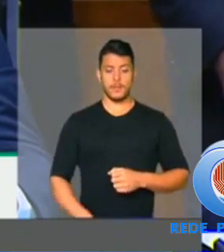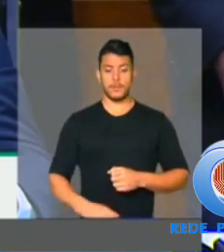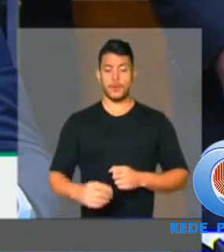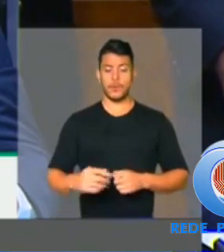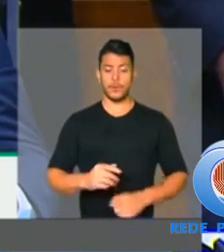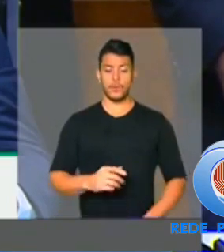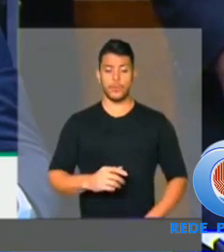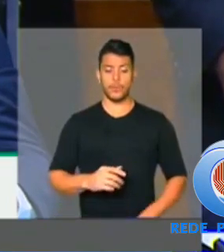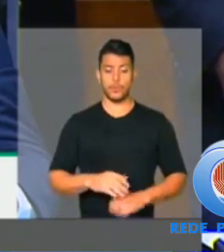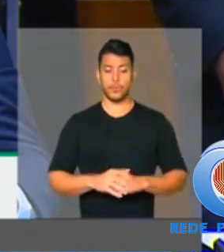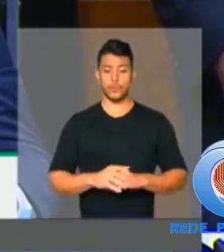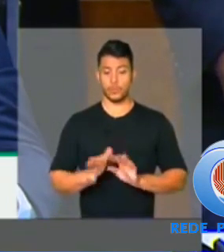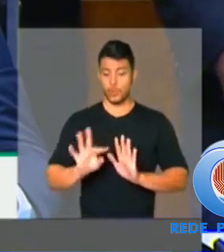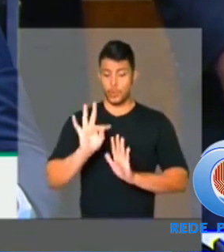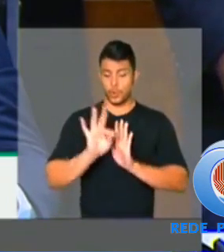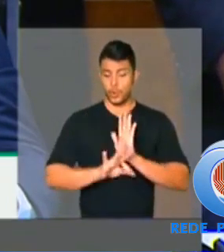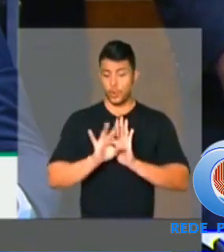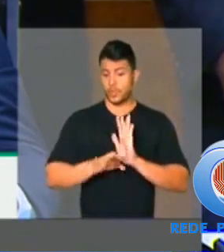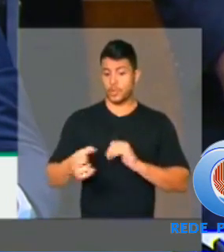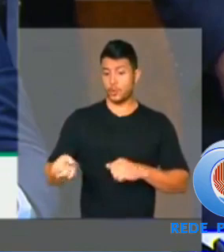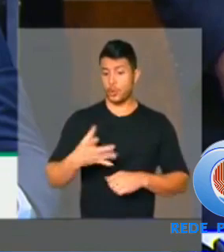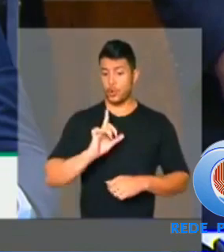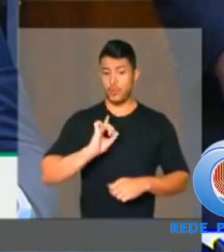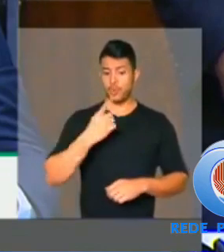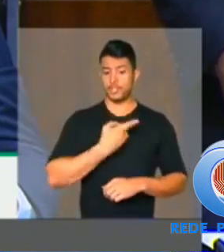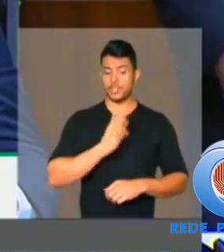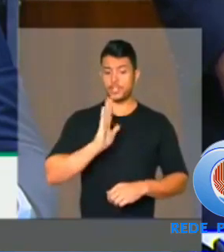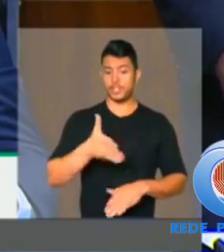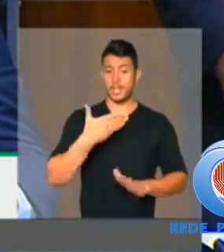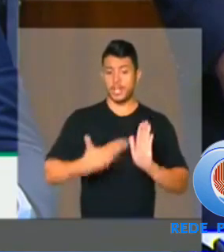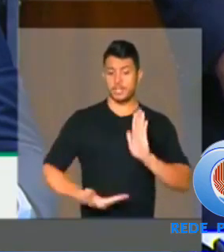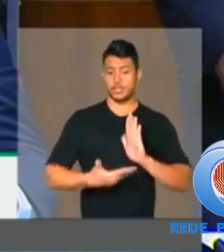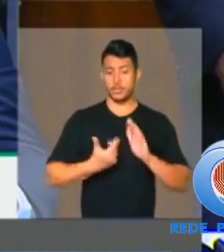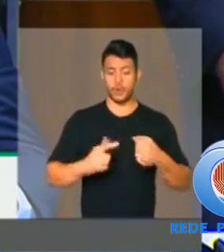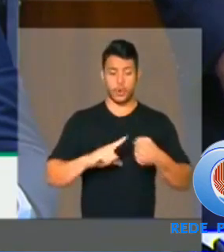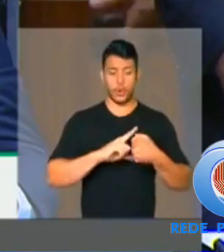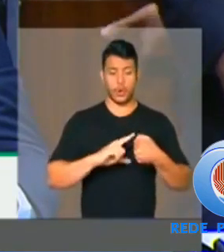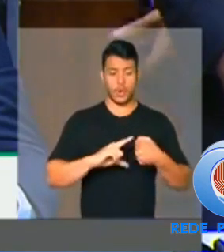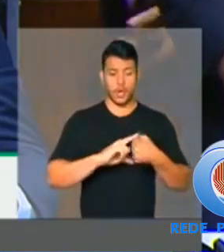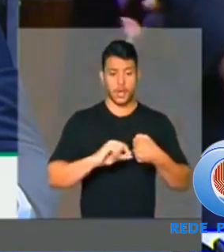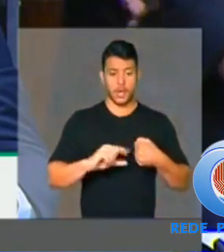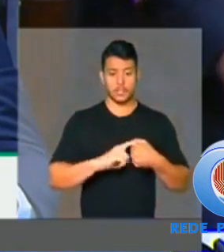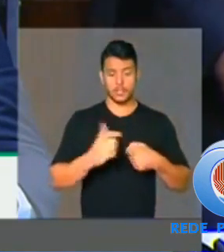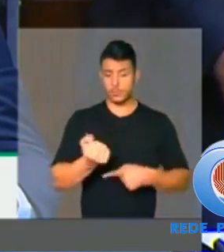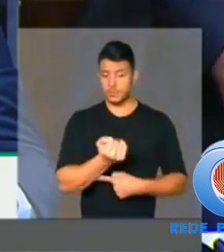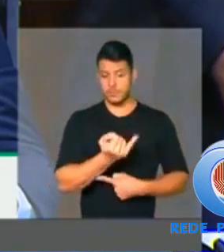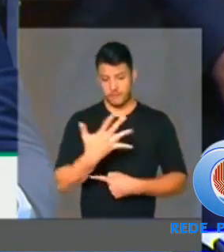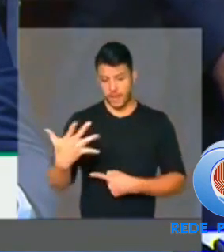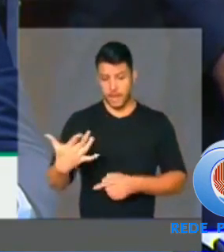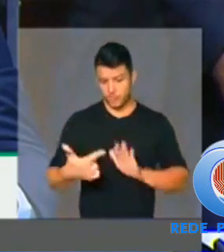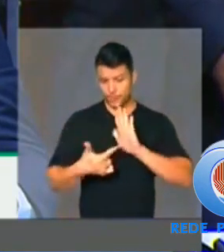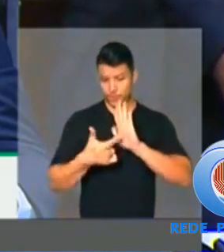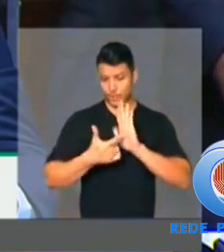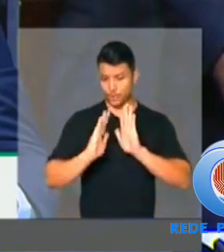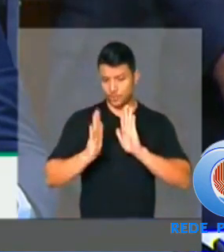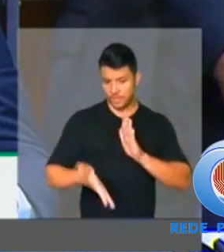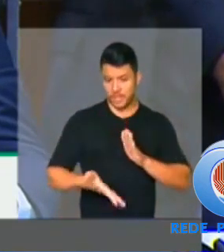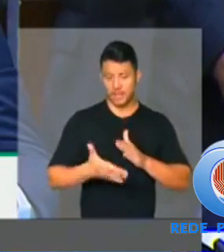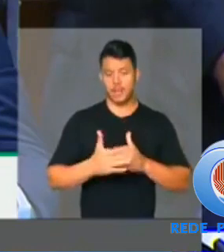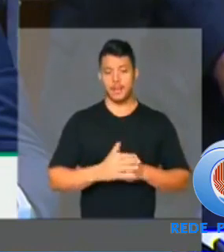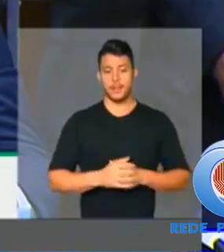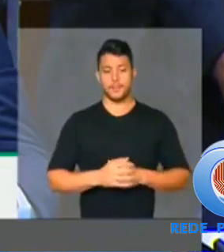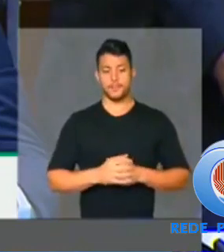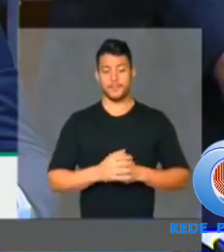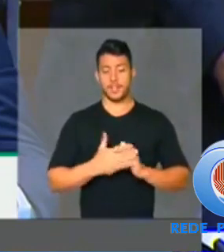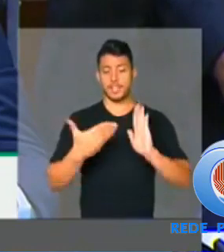17, nós estamos retirando o artigo 25, 26, 27, 28, 29, 31, 32,